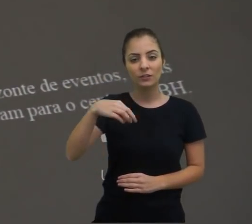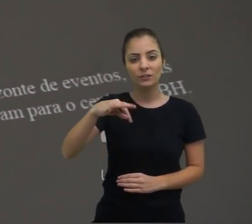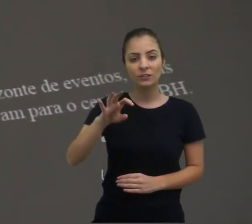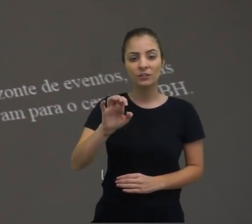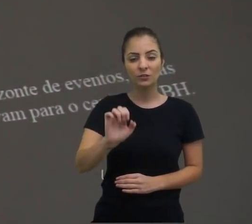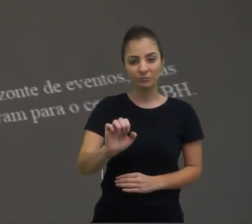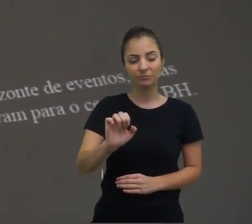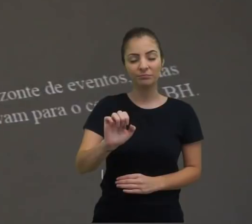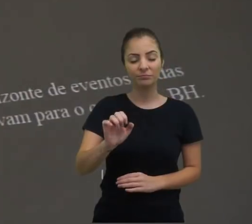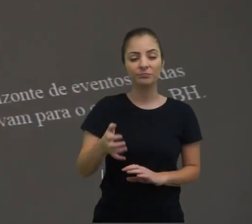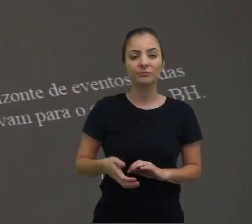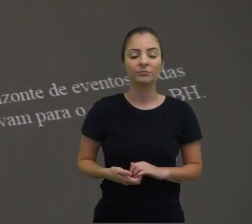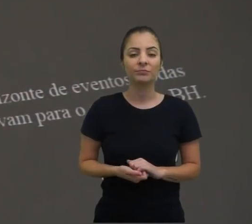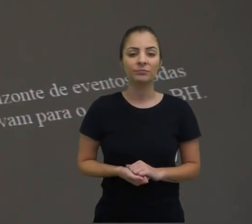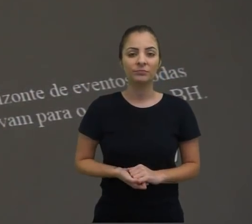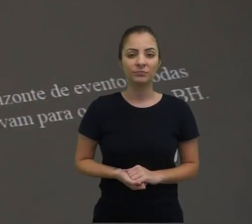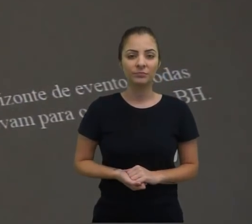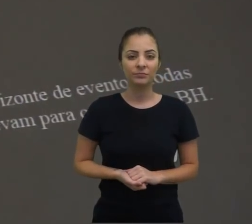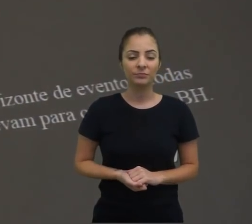escapar.